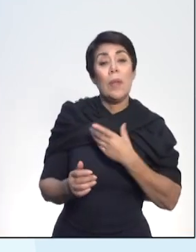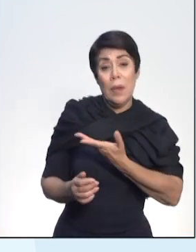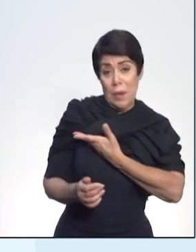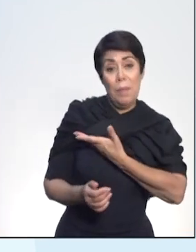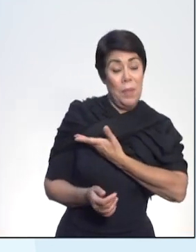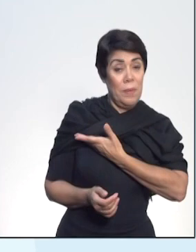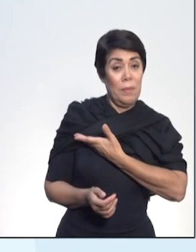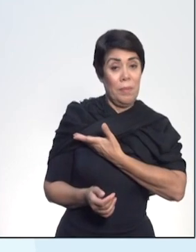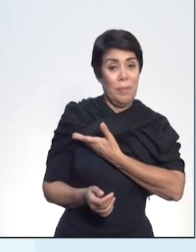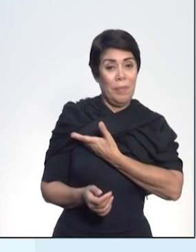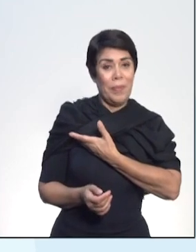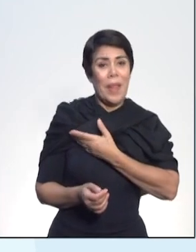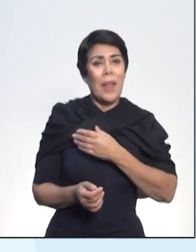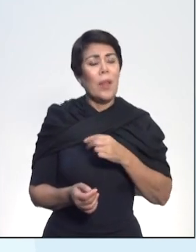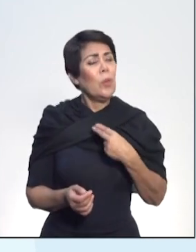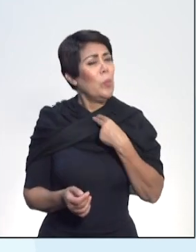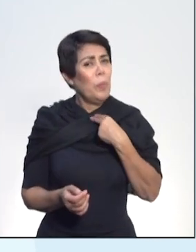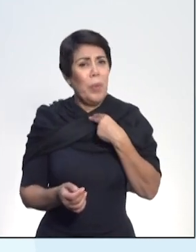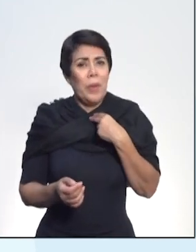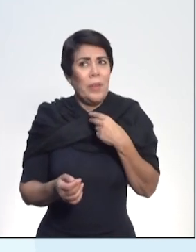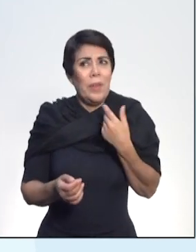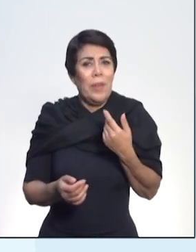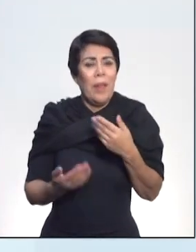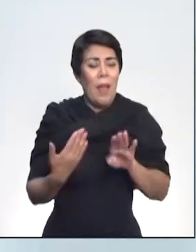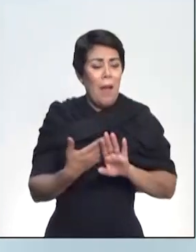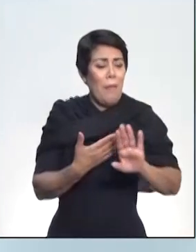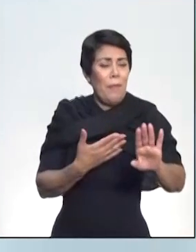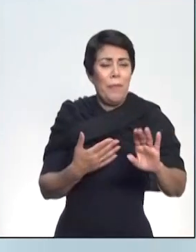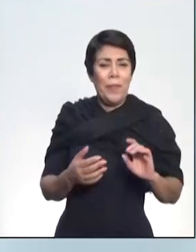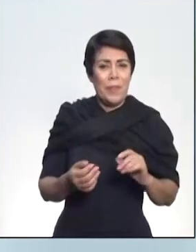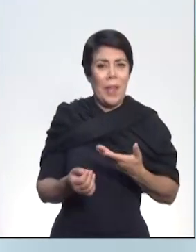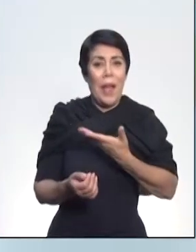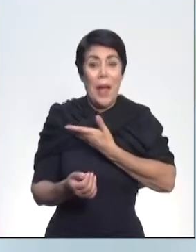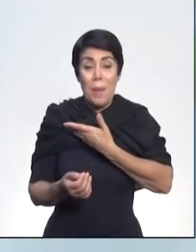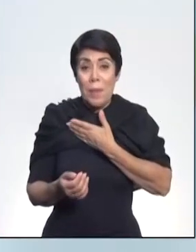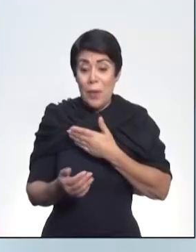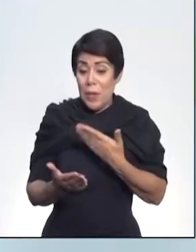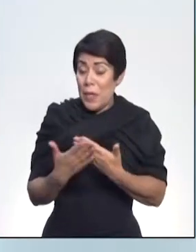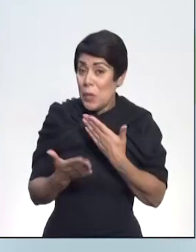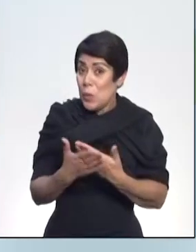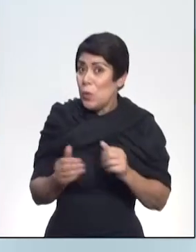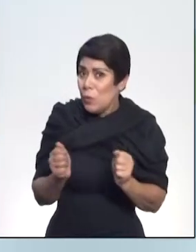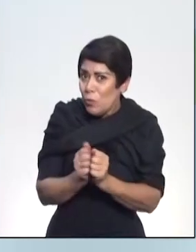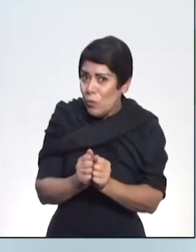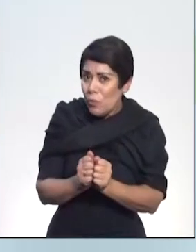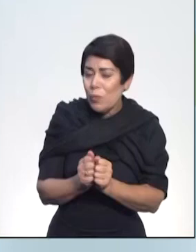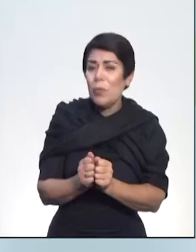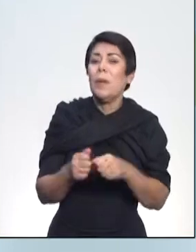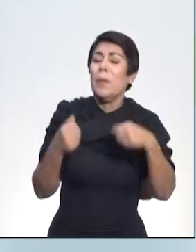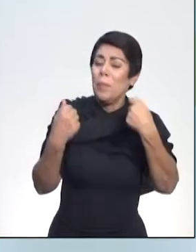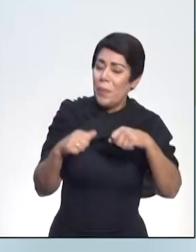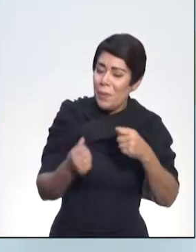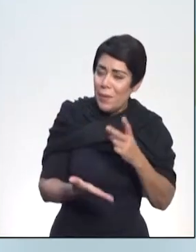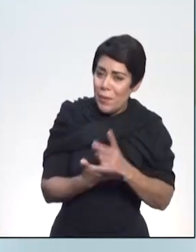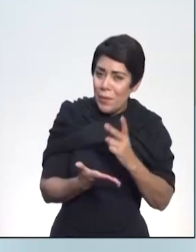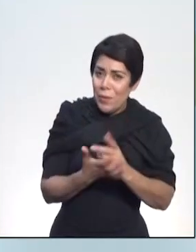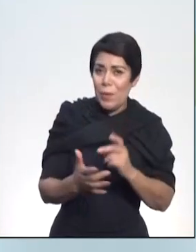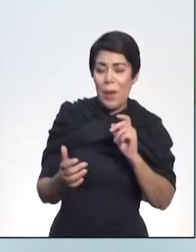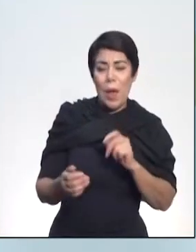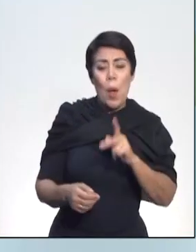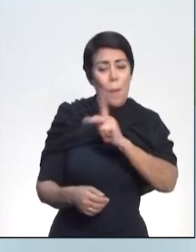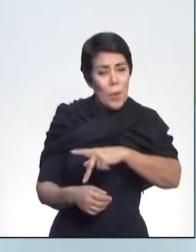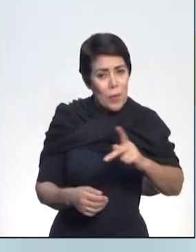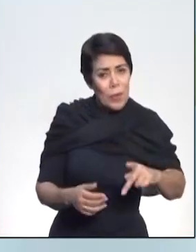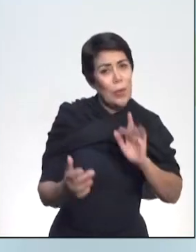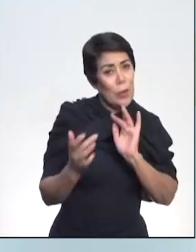nossos amigos, que a gente não perca o contato com o colega ou com os colegas da classe, que a gente não perca o contato com o professor. Então,